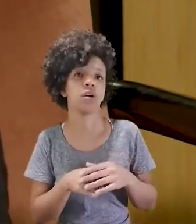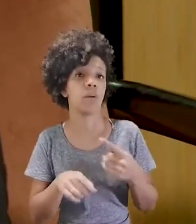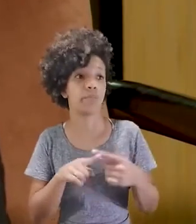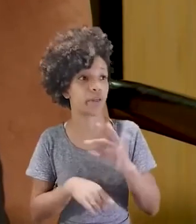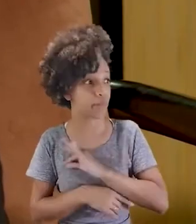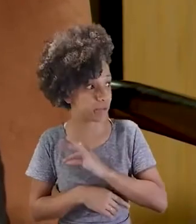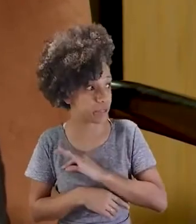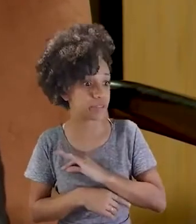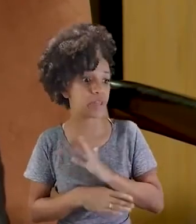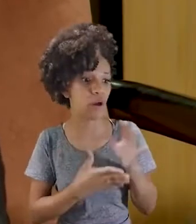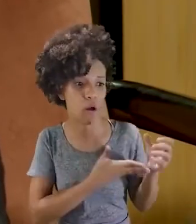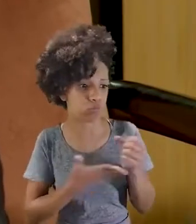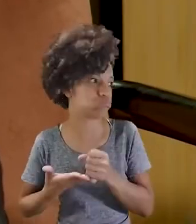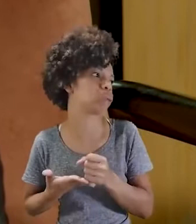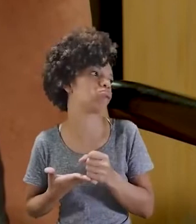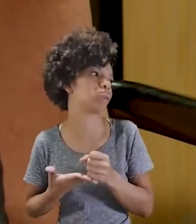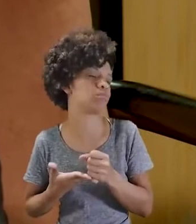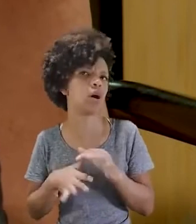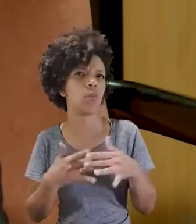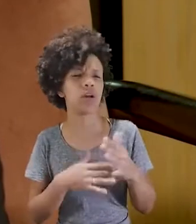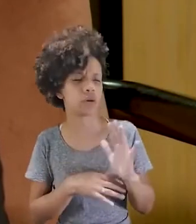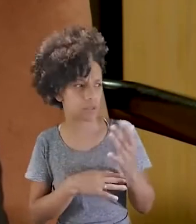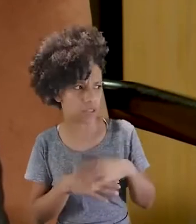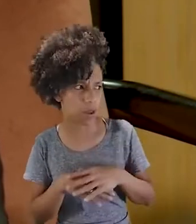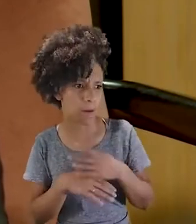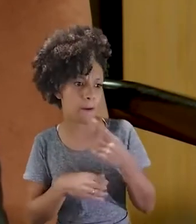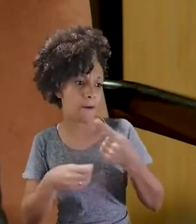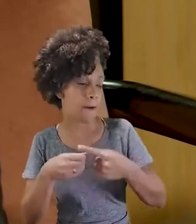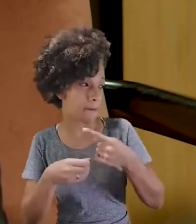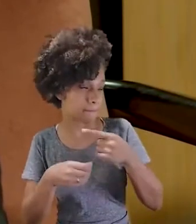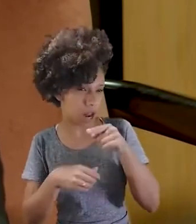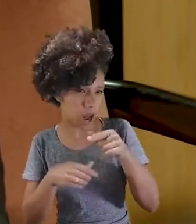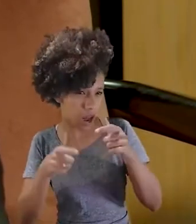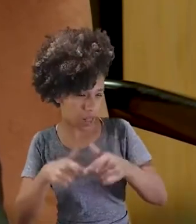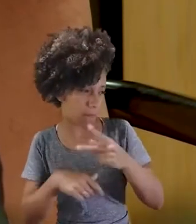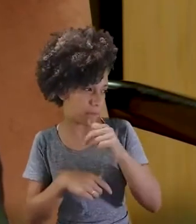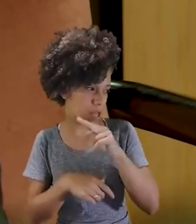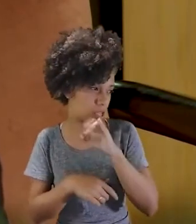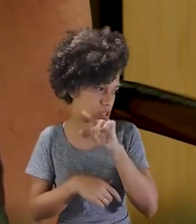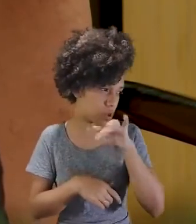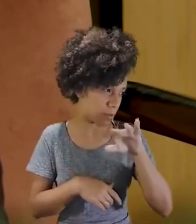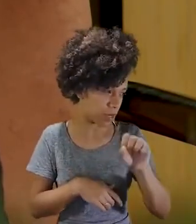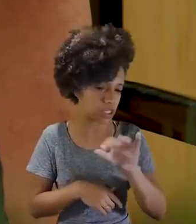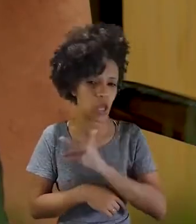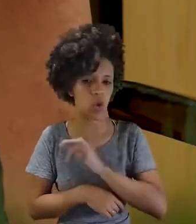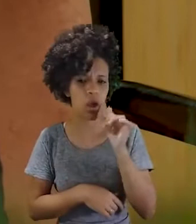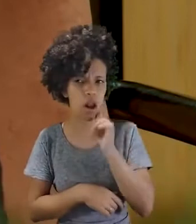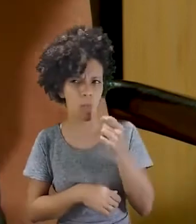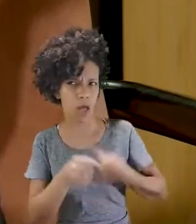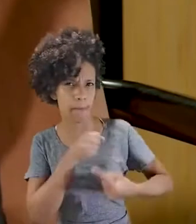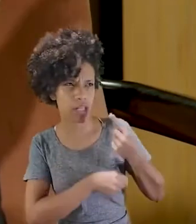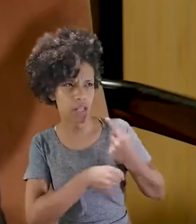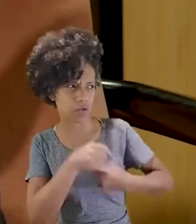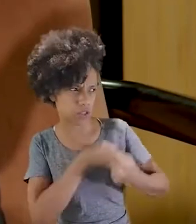né porque a polícia ocupa o território Quando aconteceu acho que recentemente Paraisópolis que uma policial foi morta né Acho que o ano passado